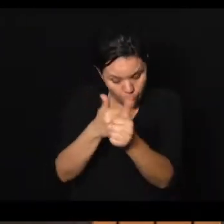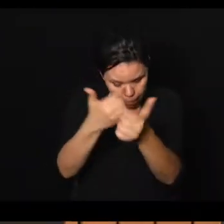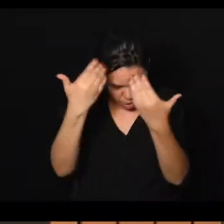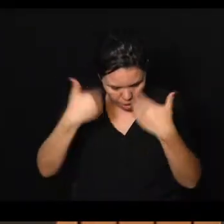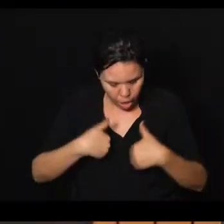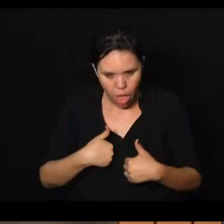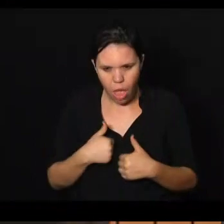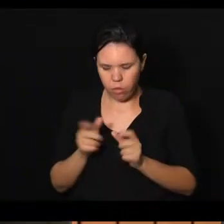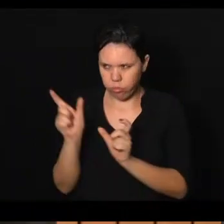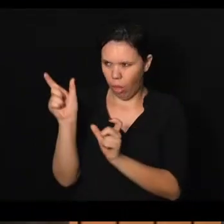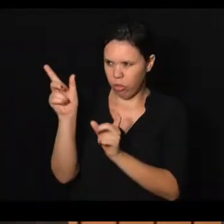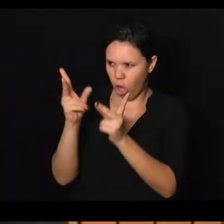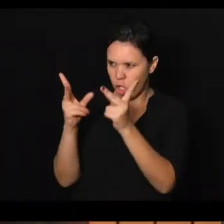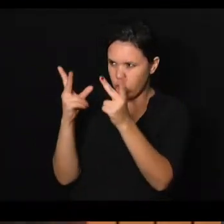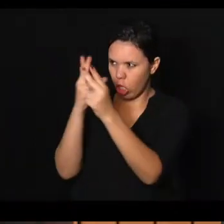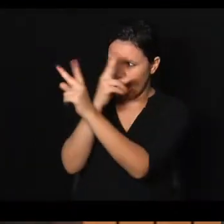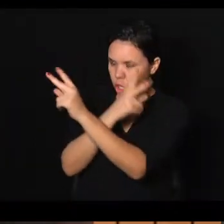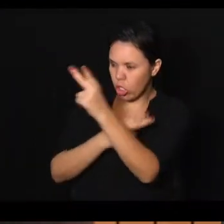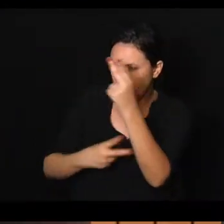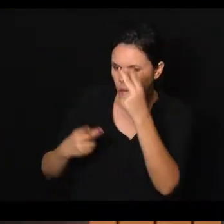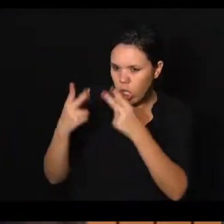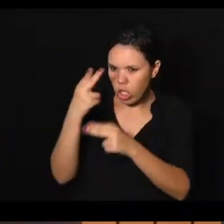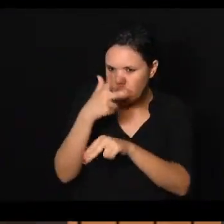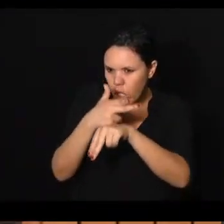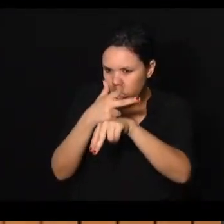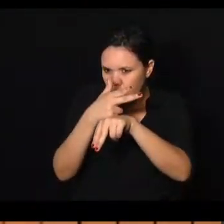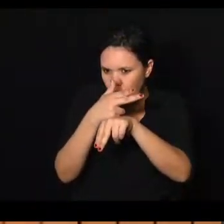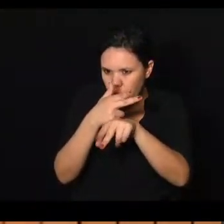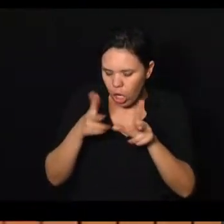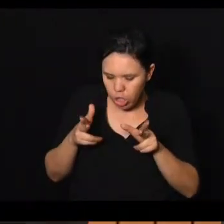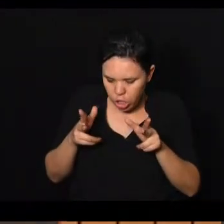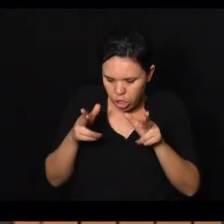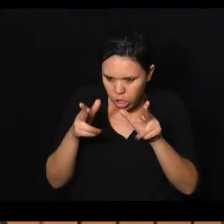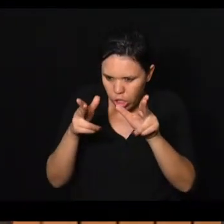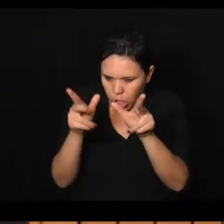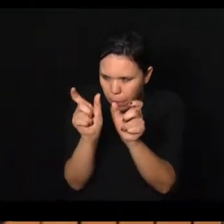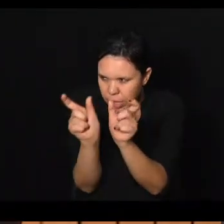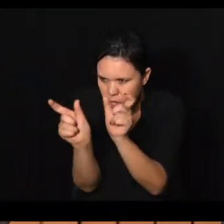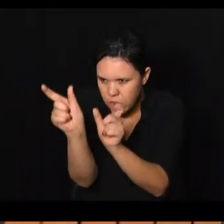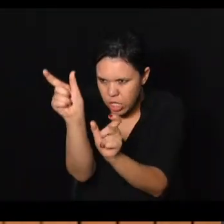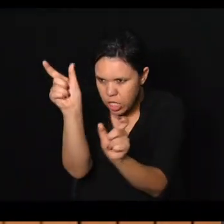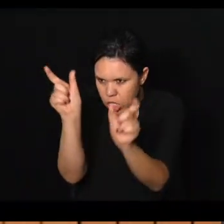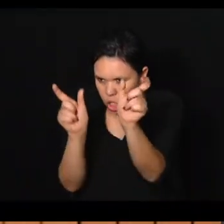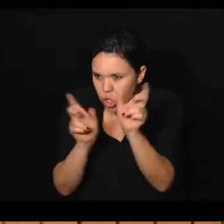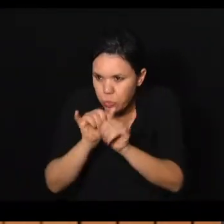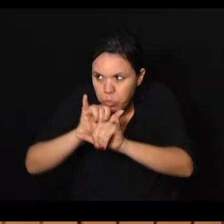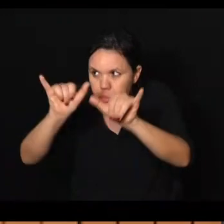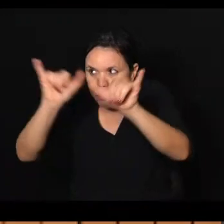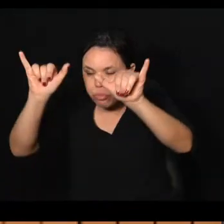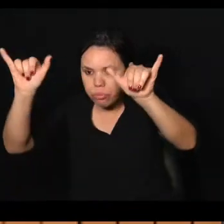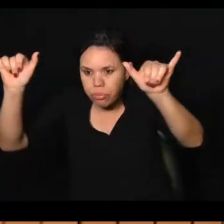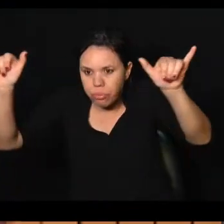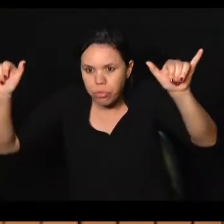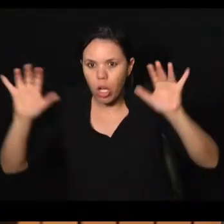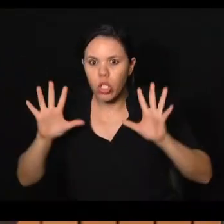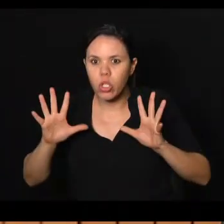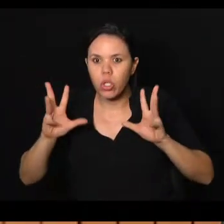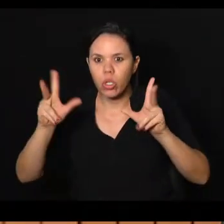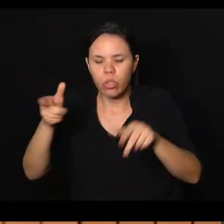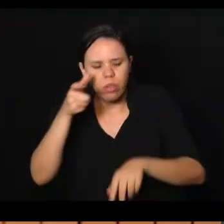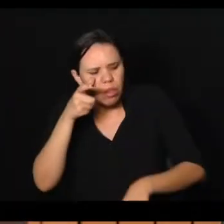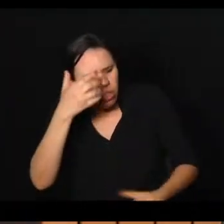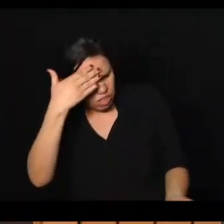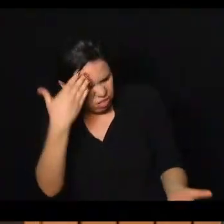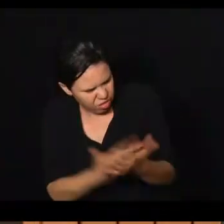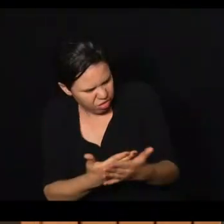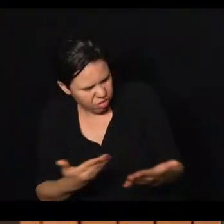recortaram esse vídeo, um pedacinho, e divulgaram, e todo mundo quis